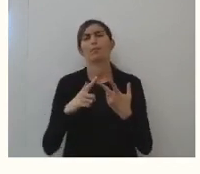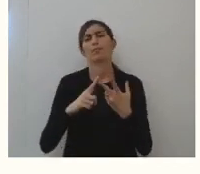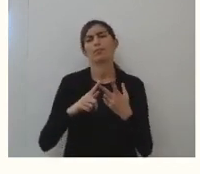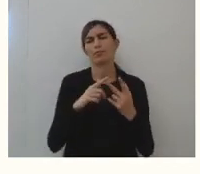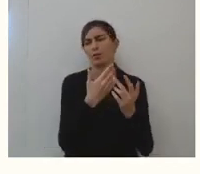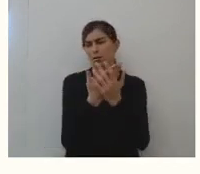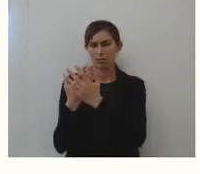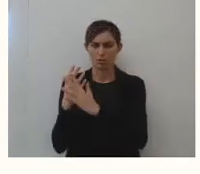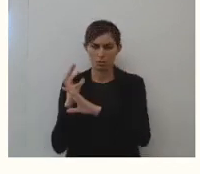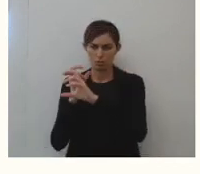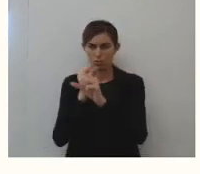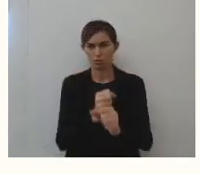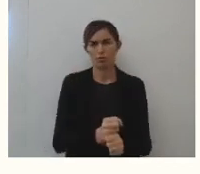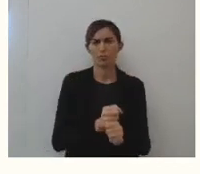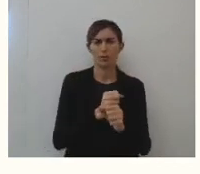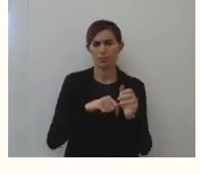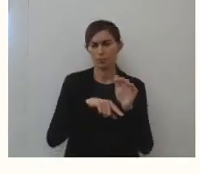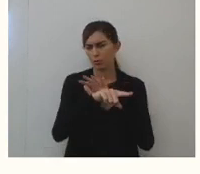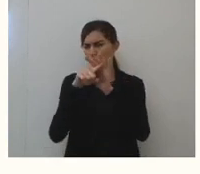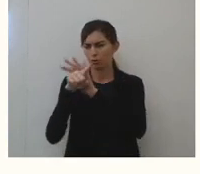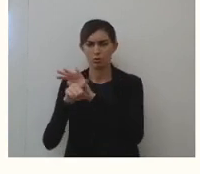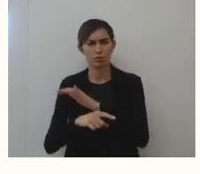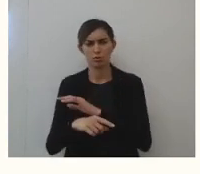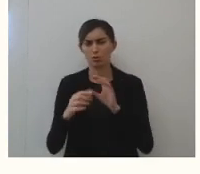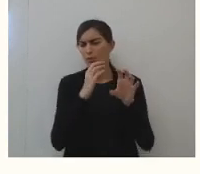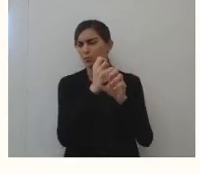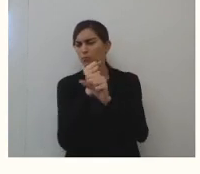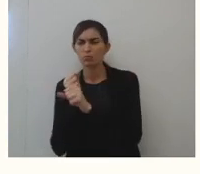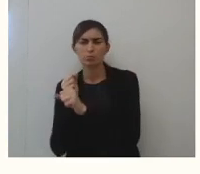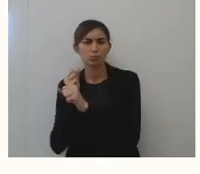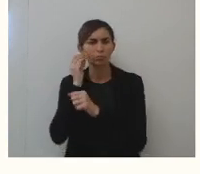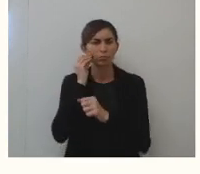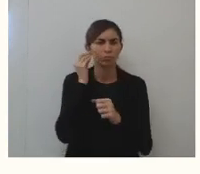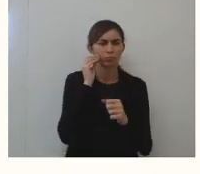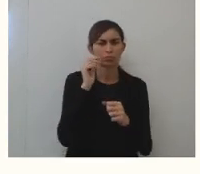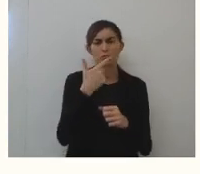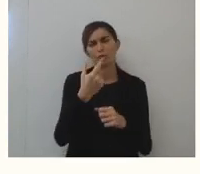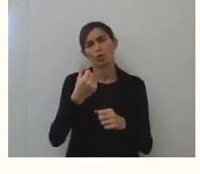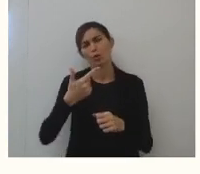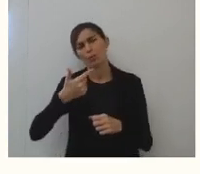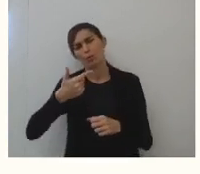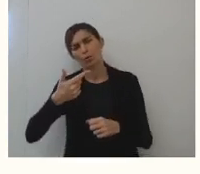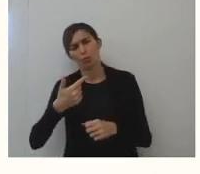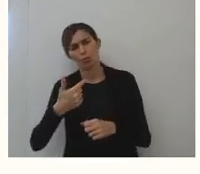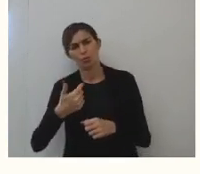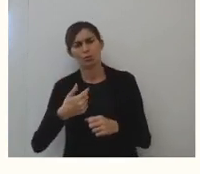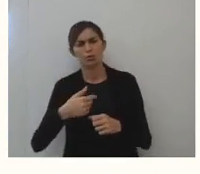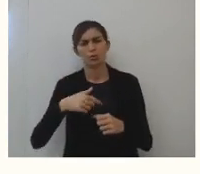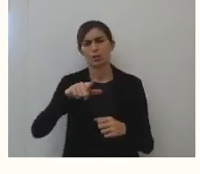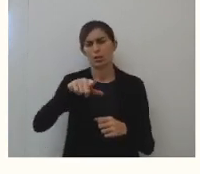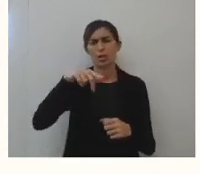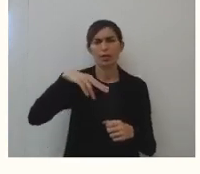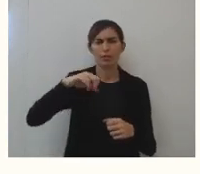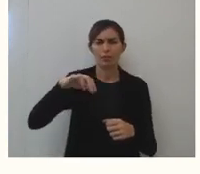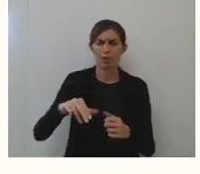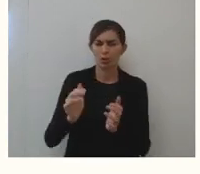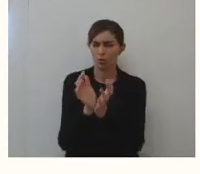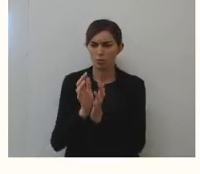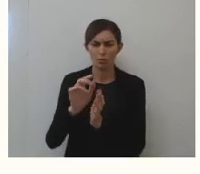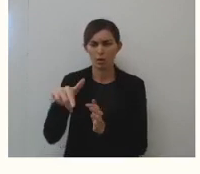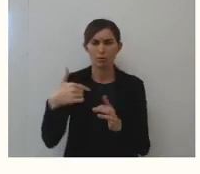e Estatística, na pesquisa nacional por amostra de domicílios de 2012, os nem-nem